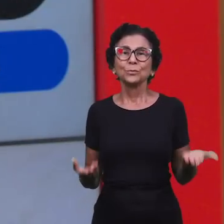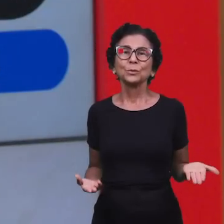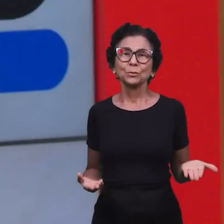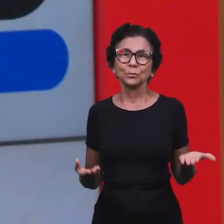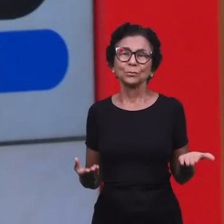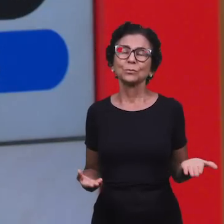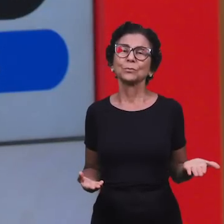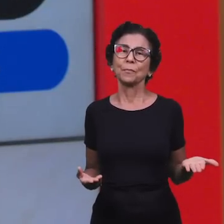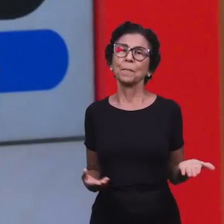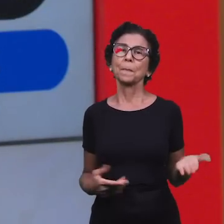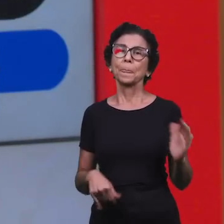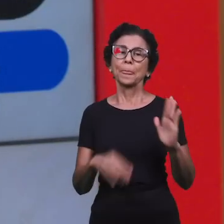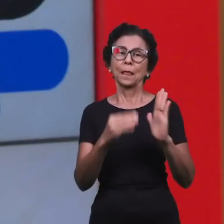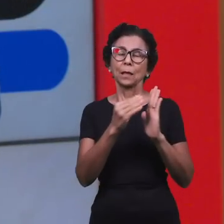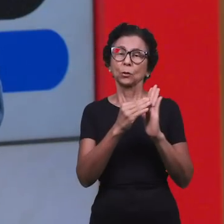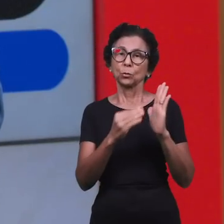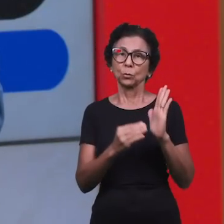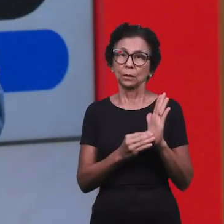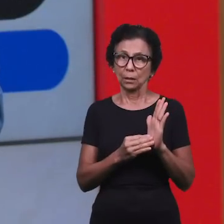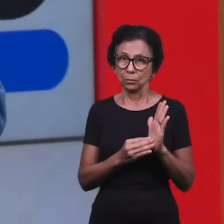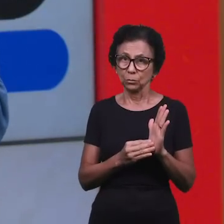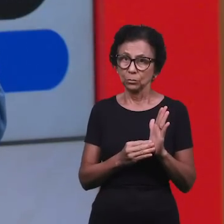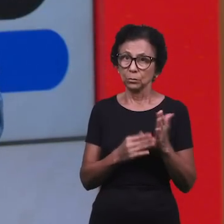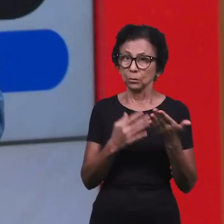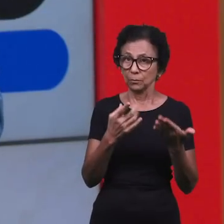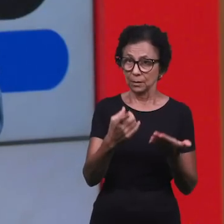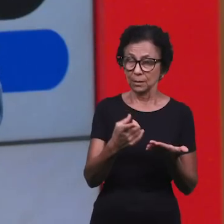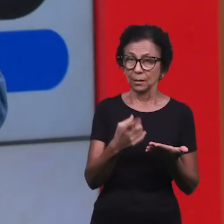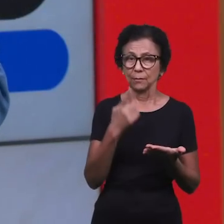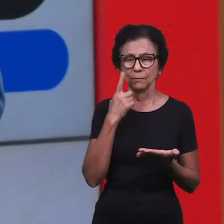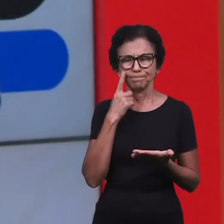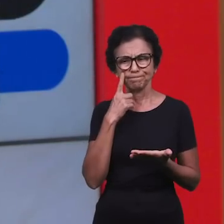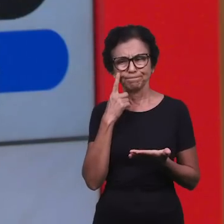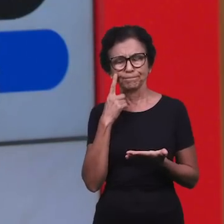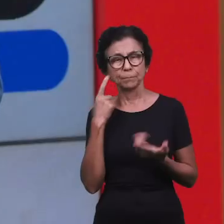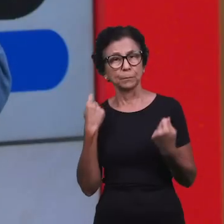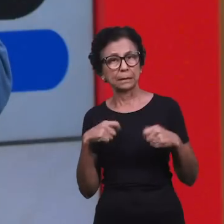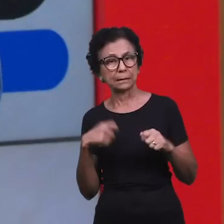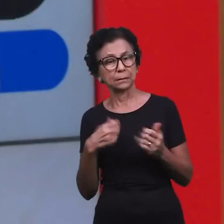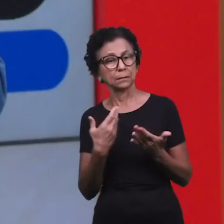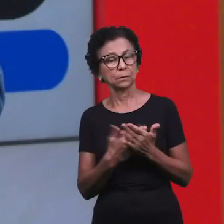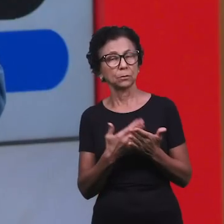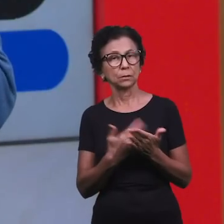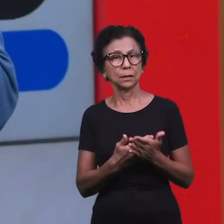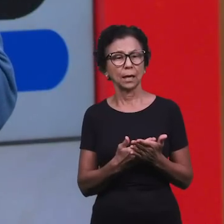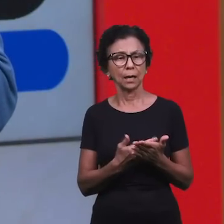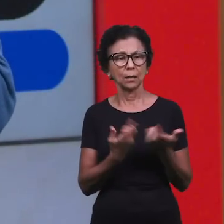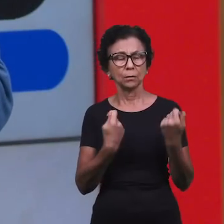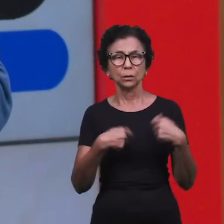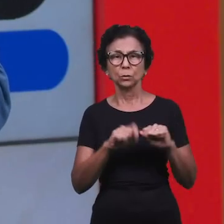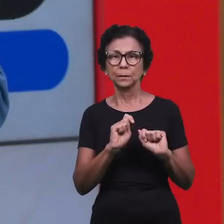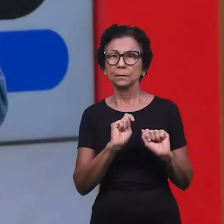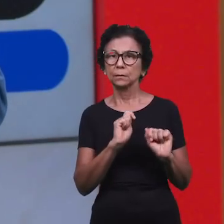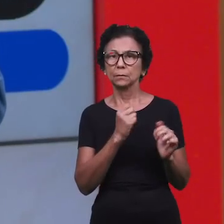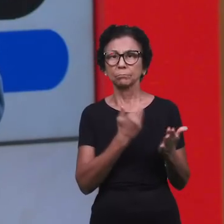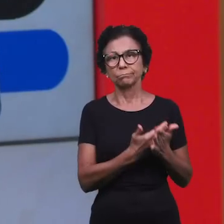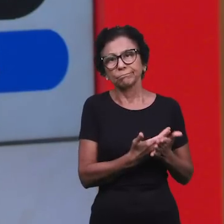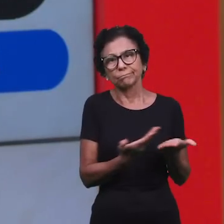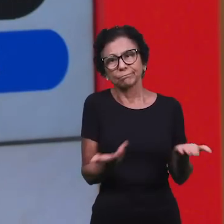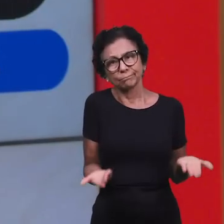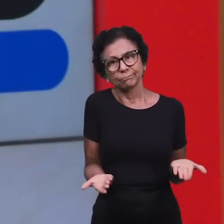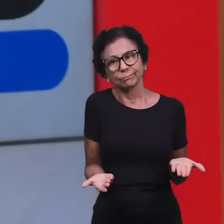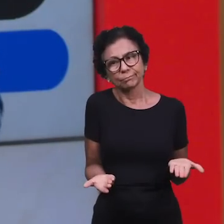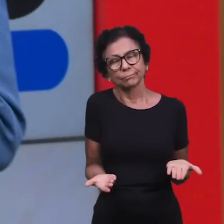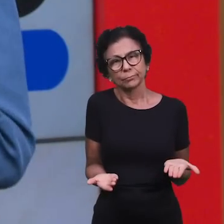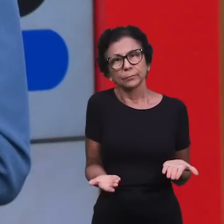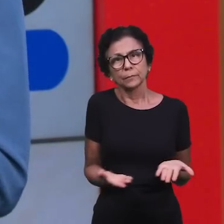por meio do conteúdo programático, você vai saber aquilo que você precisa estudar e aquilo que você não precisa estudar.